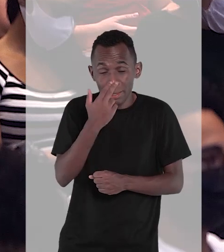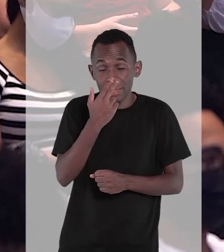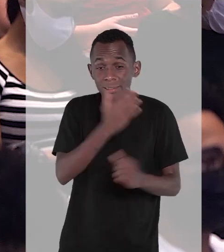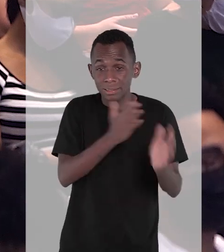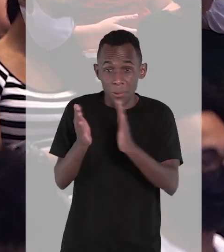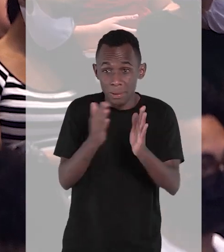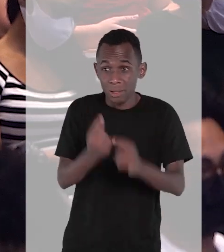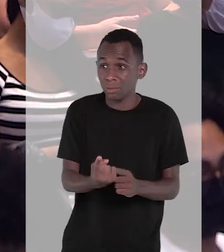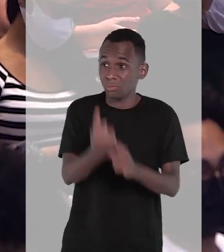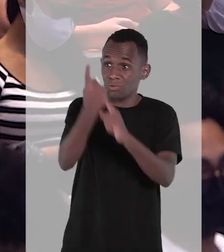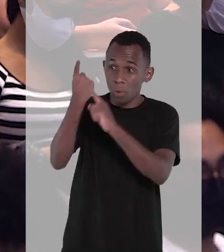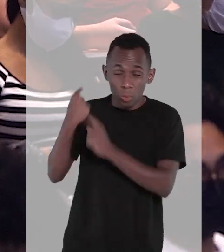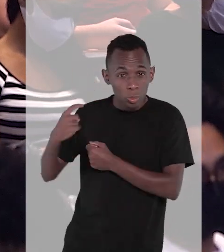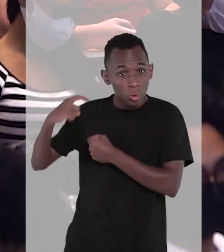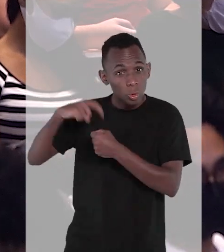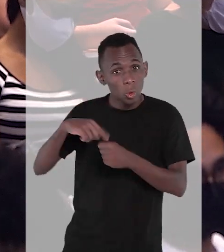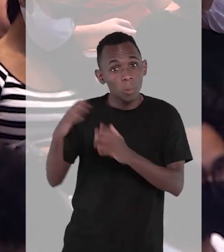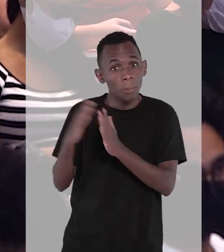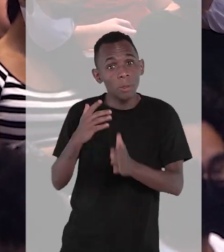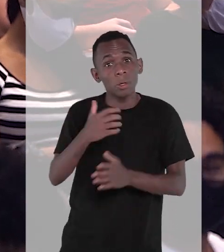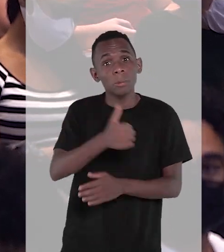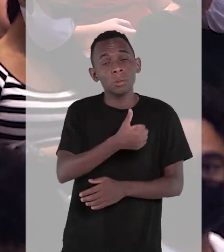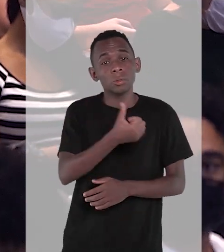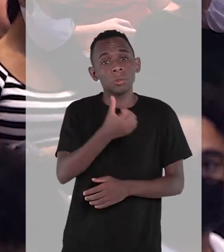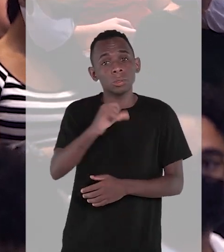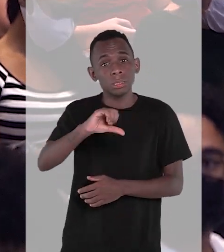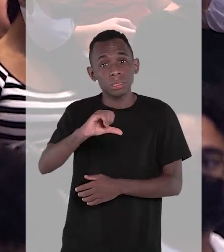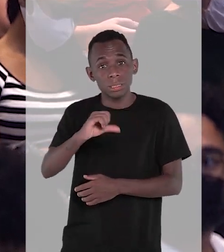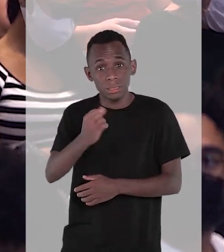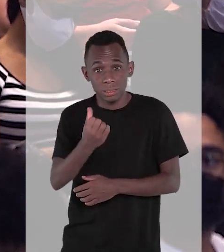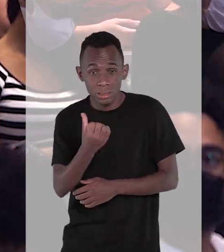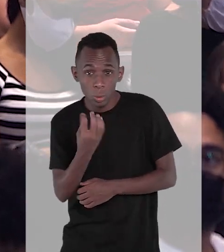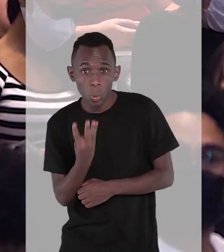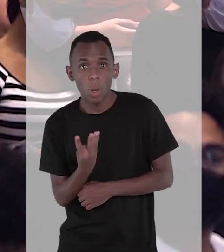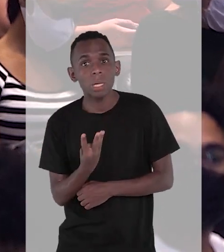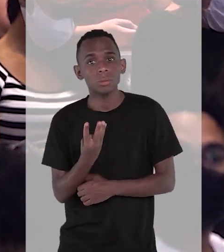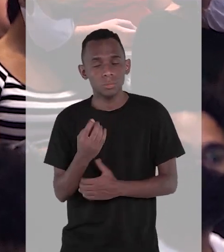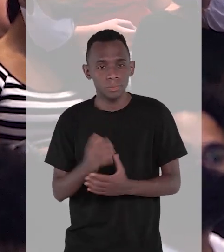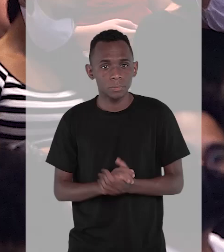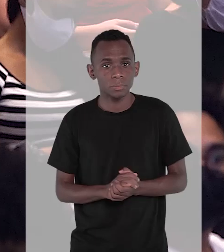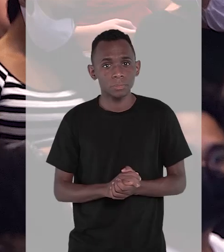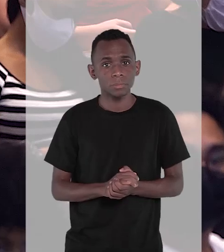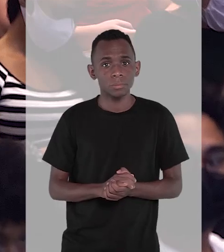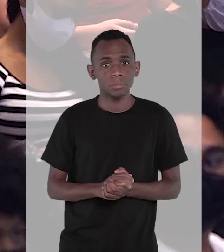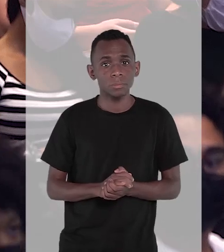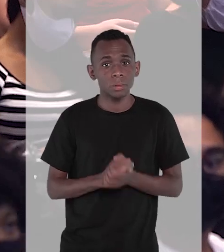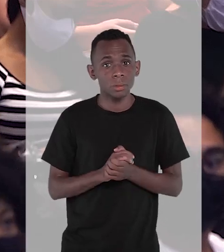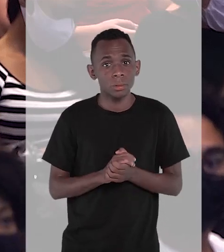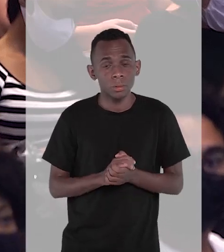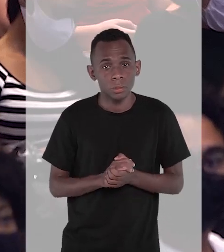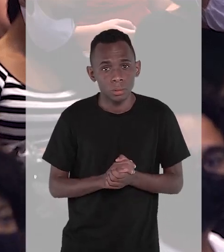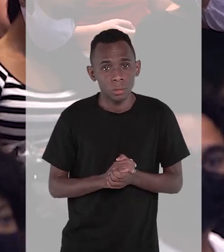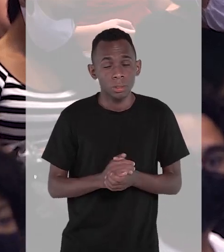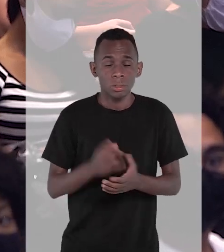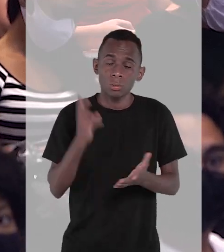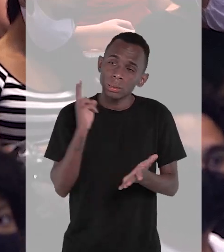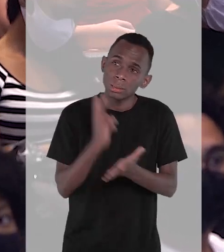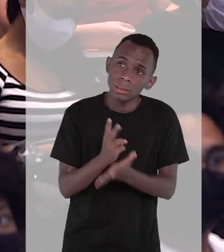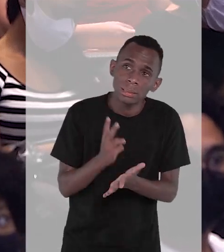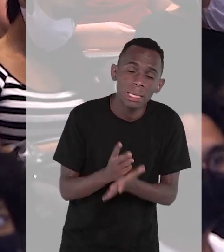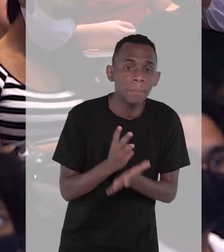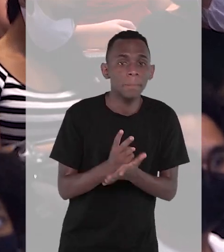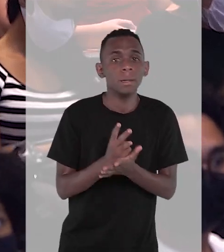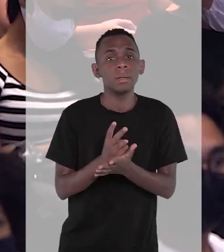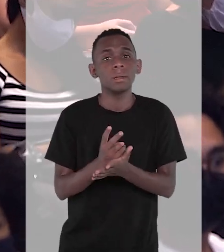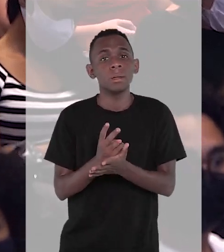voltou para 64, né? E, se continuar, a gente vai voltar para a Idade Média. Então, eu